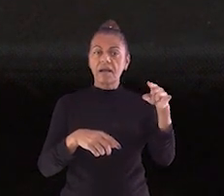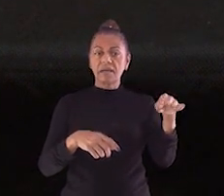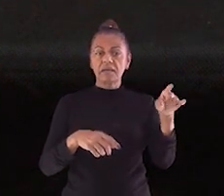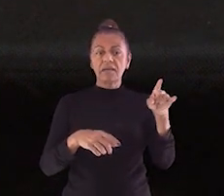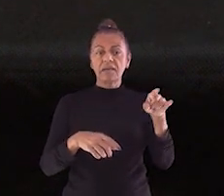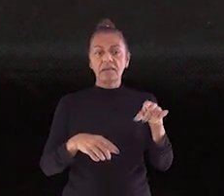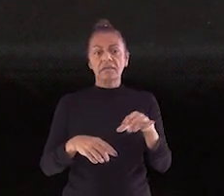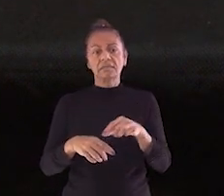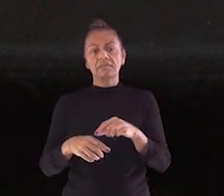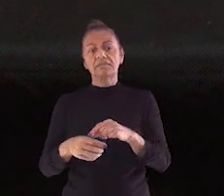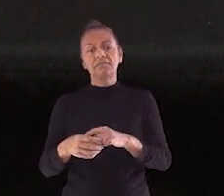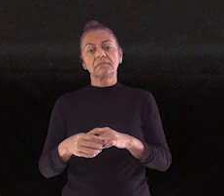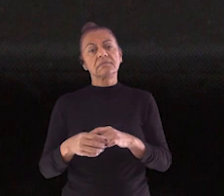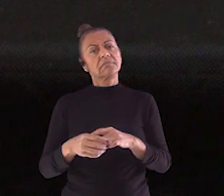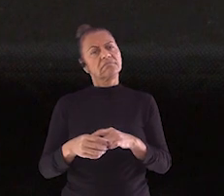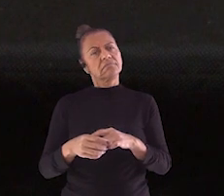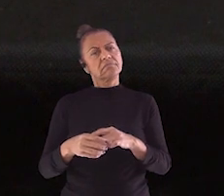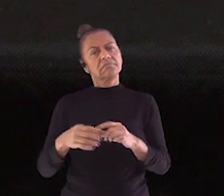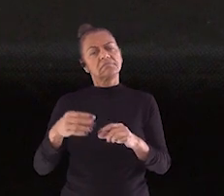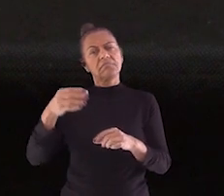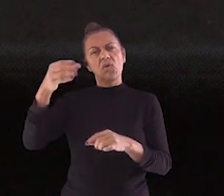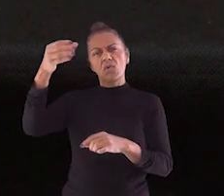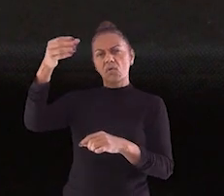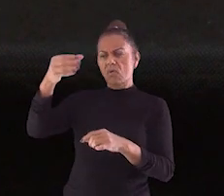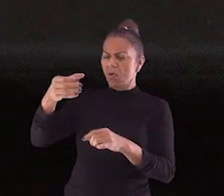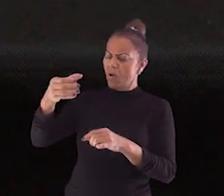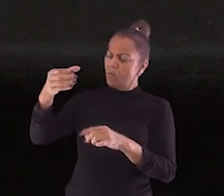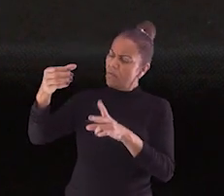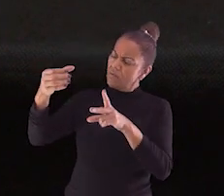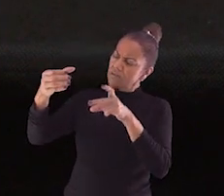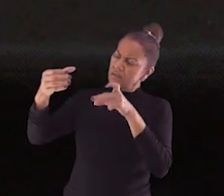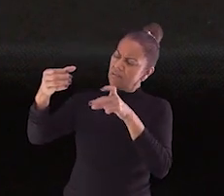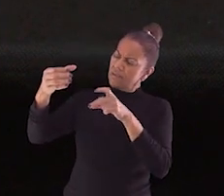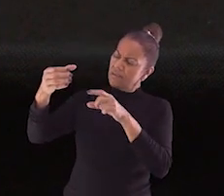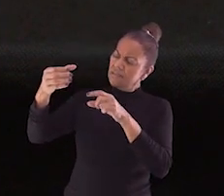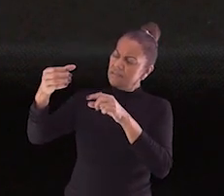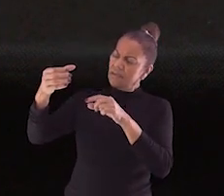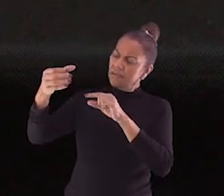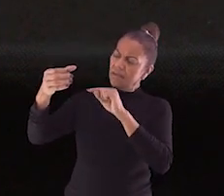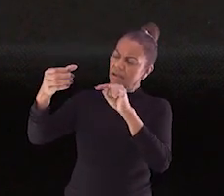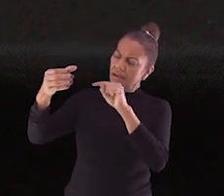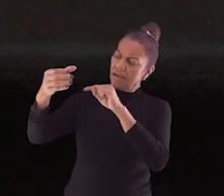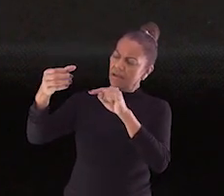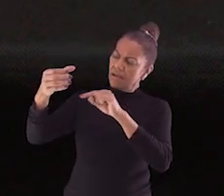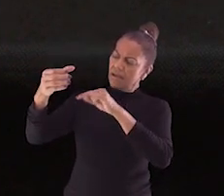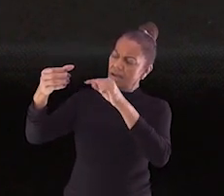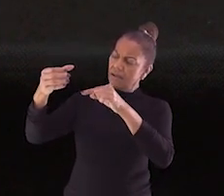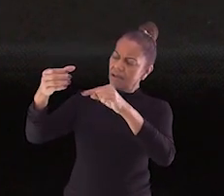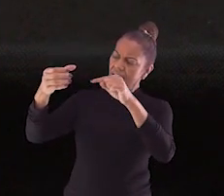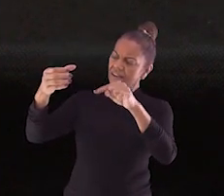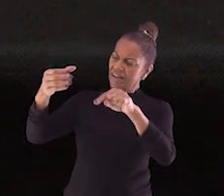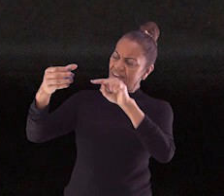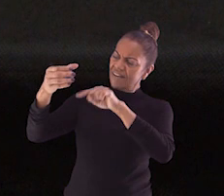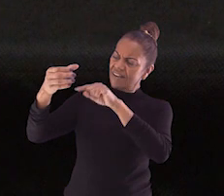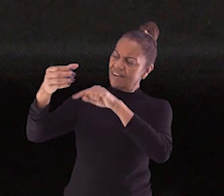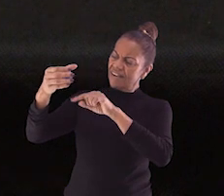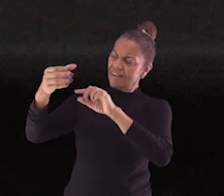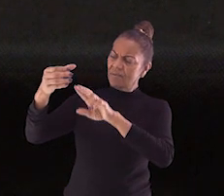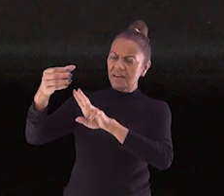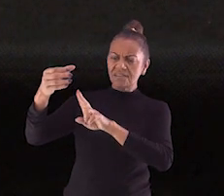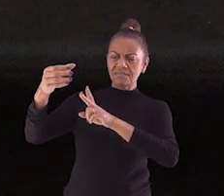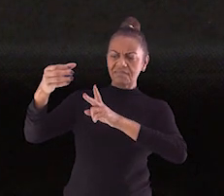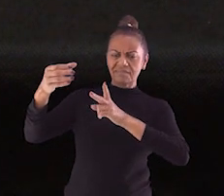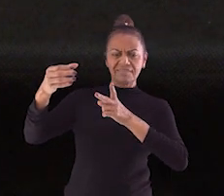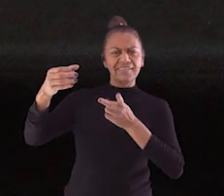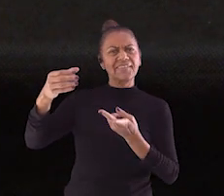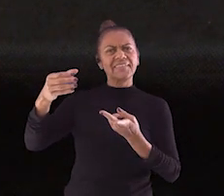elas ficam invertidas. E será por que isso aconteceu? Bom, é da mesma forma